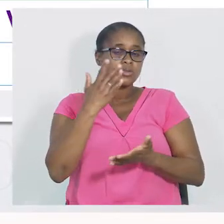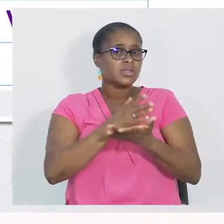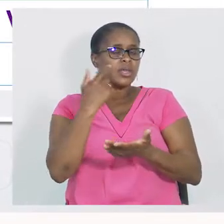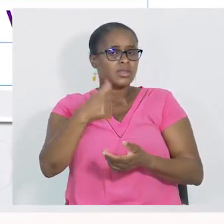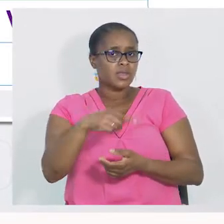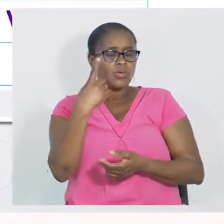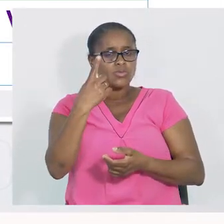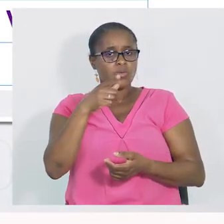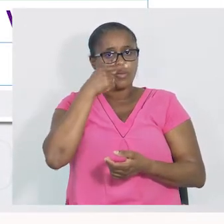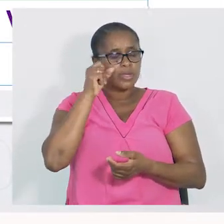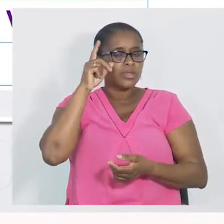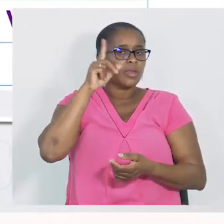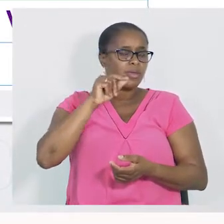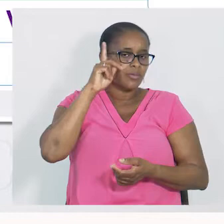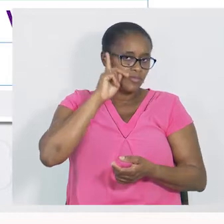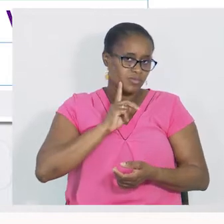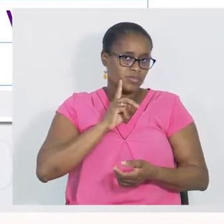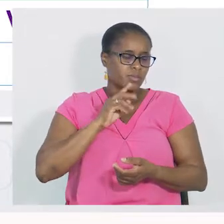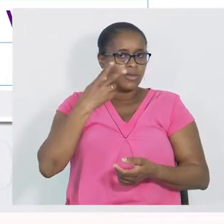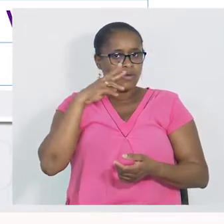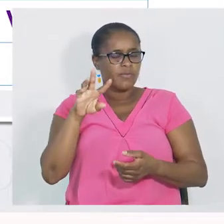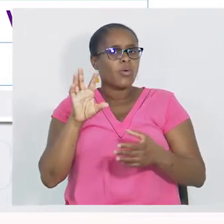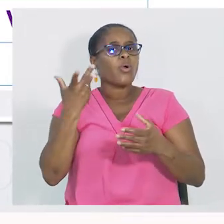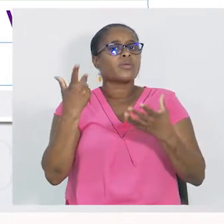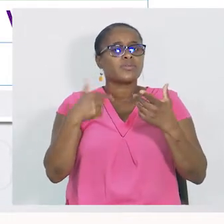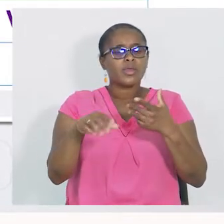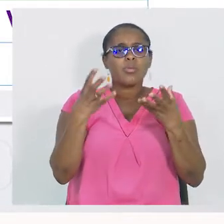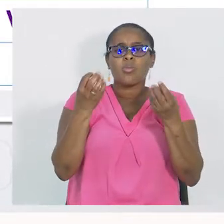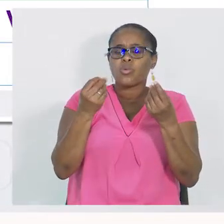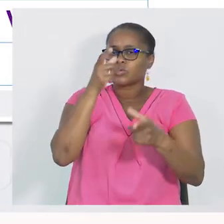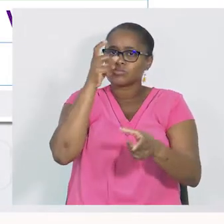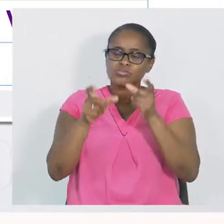Temos aqui exemplo. Meus primos.